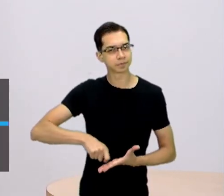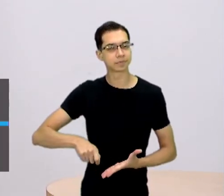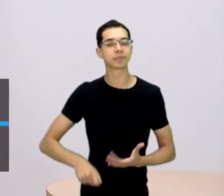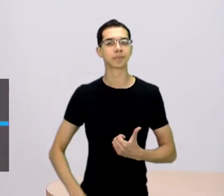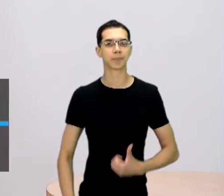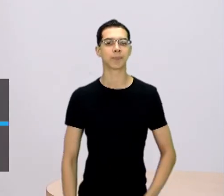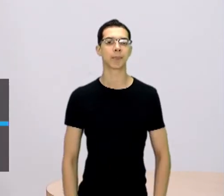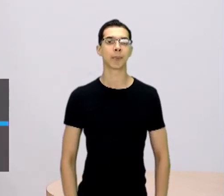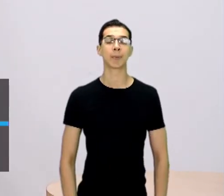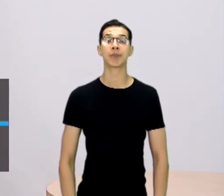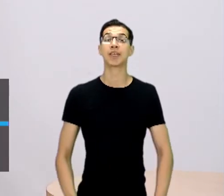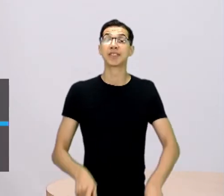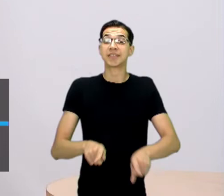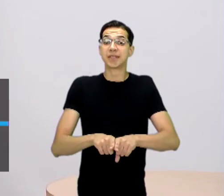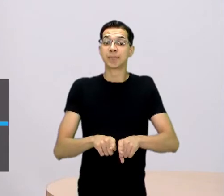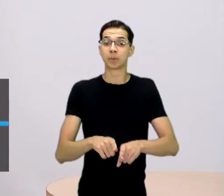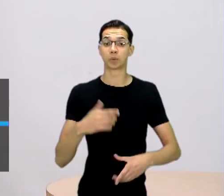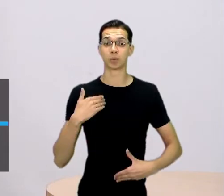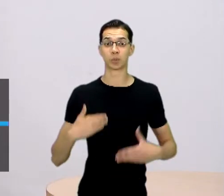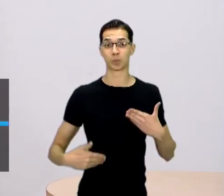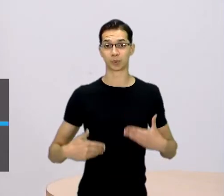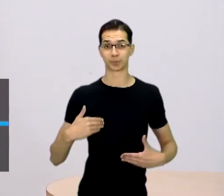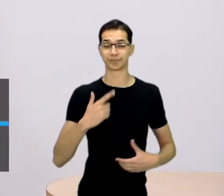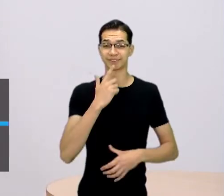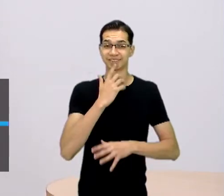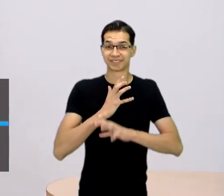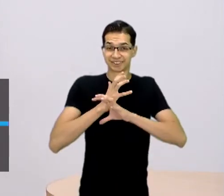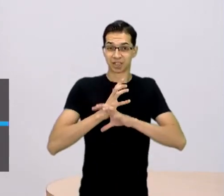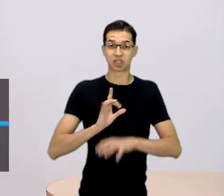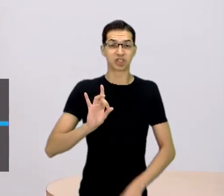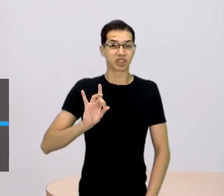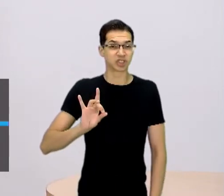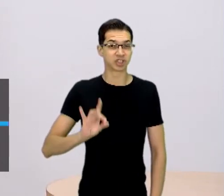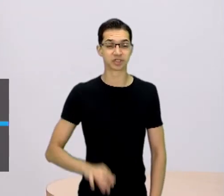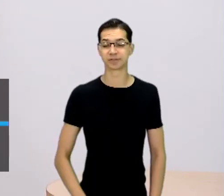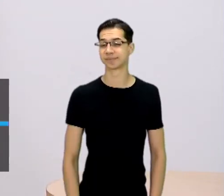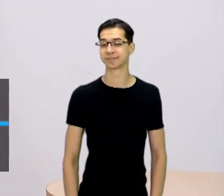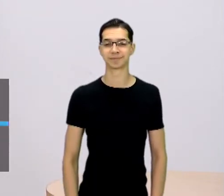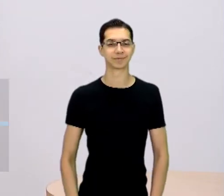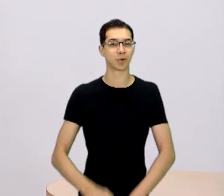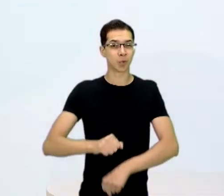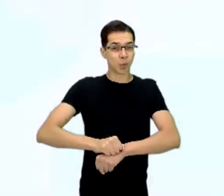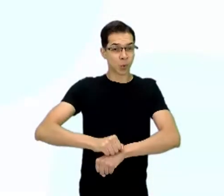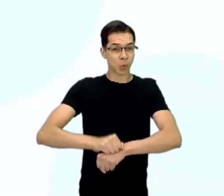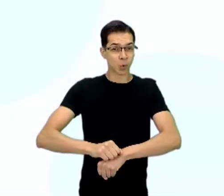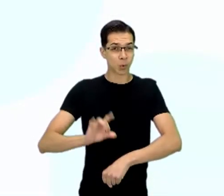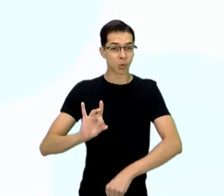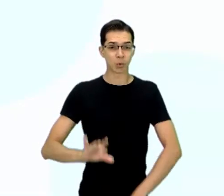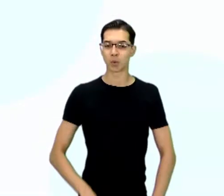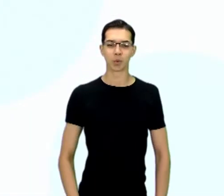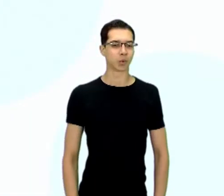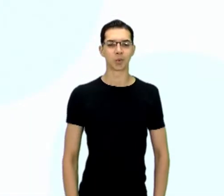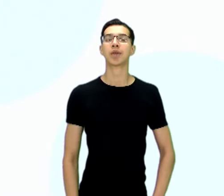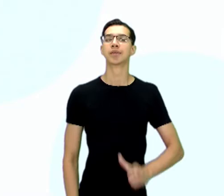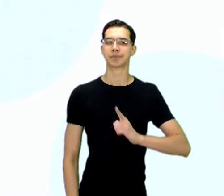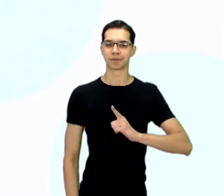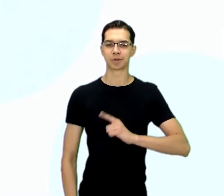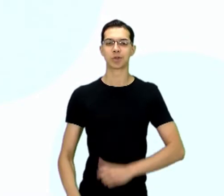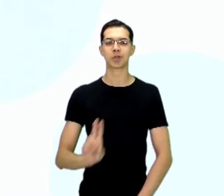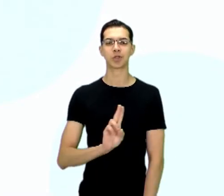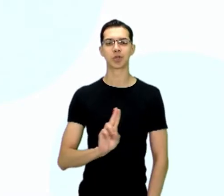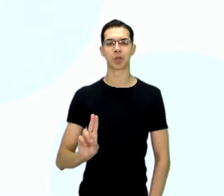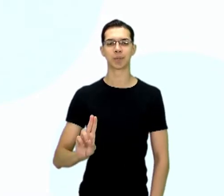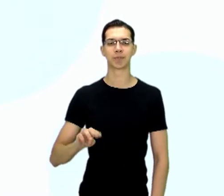nosso corpo, a gente não tem só osso e esqueleto, mas a gente tem também os músculos. E esses músculos são